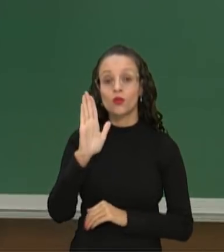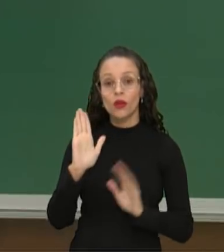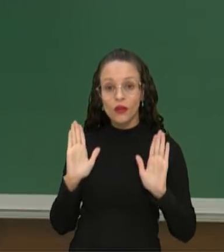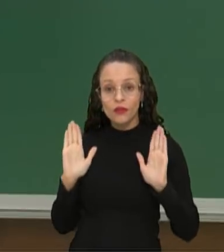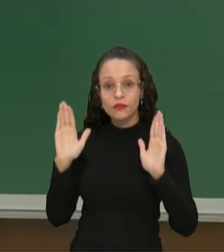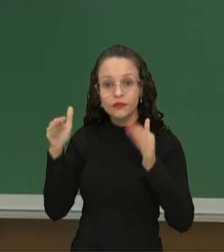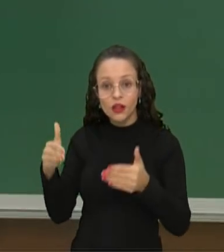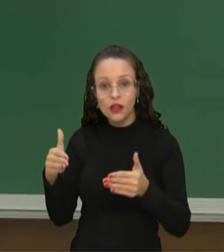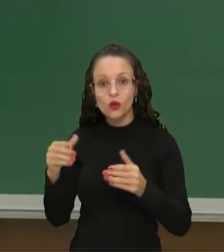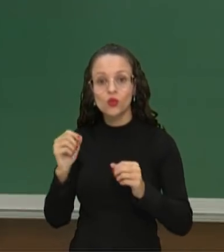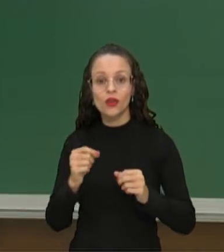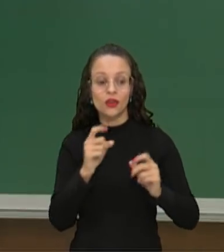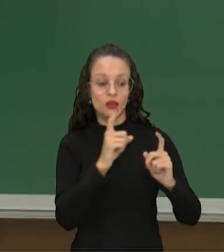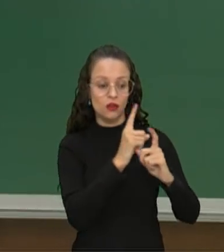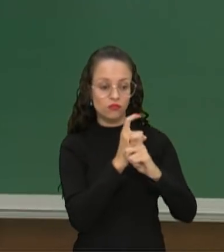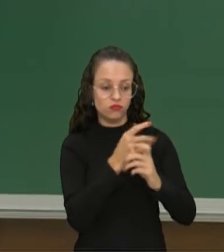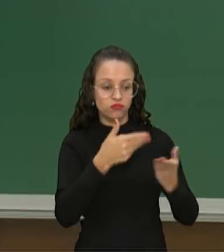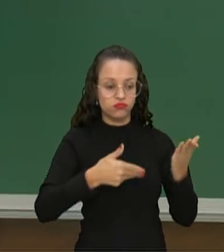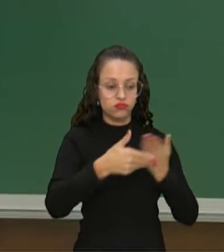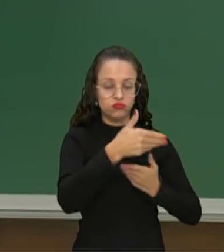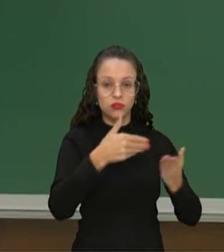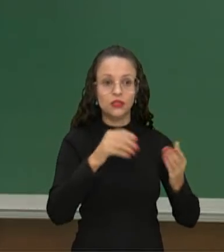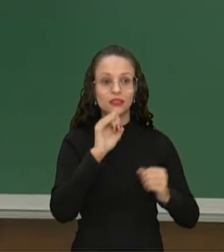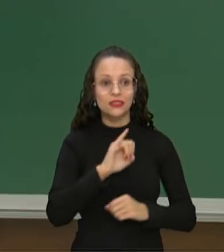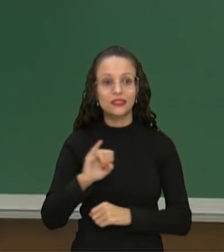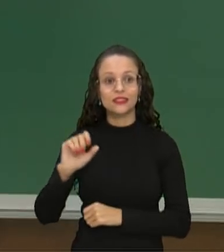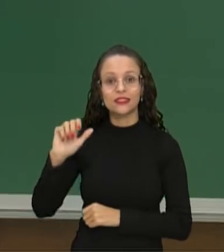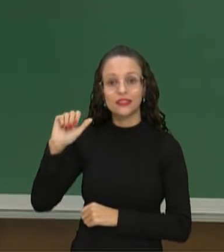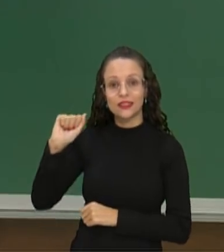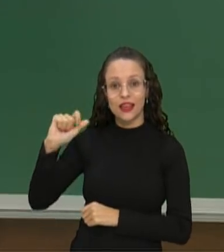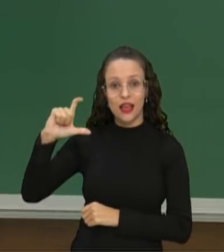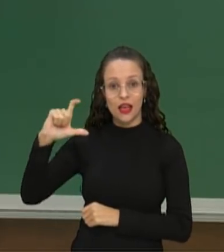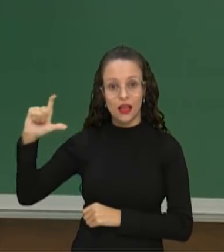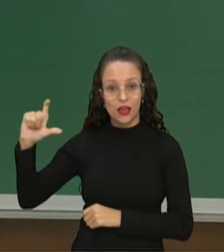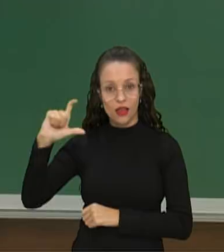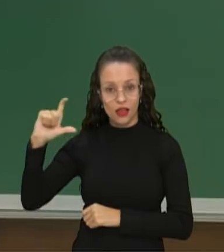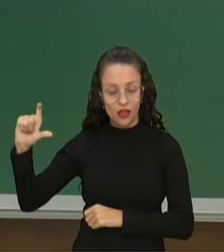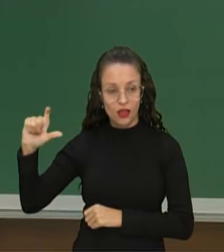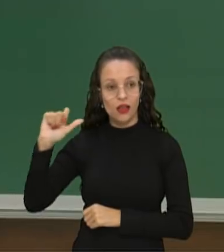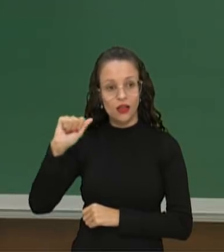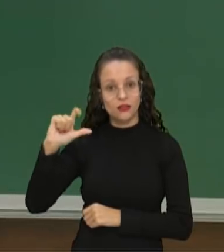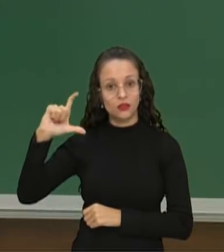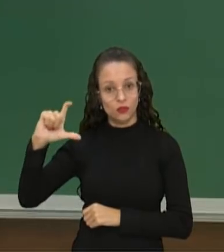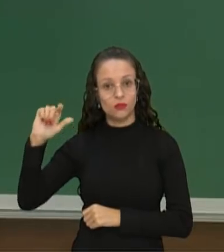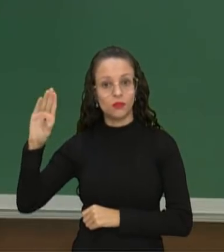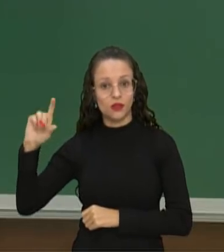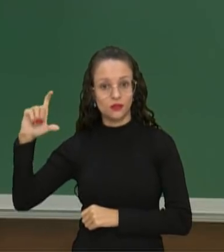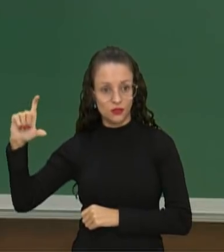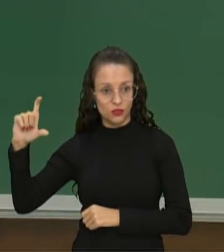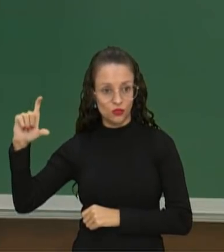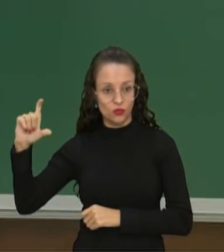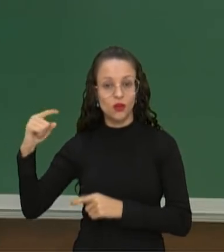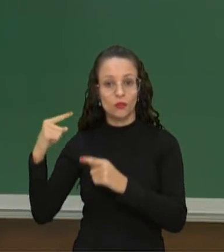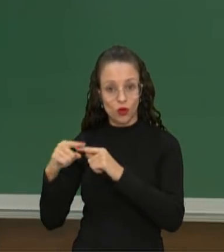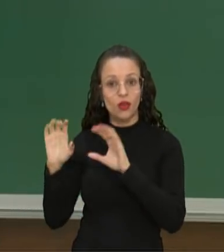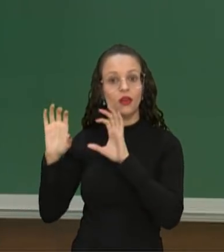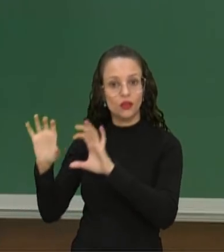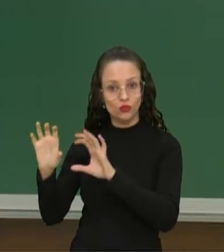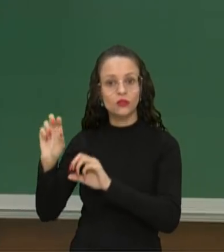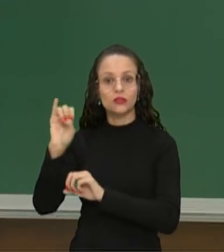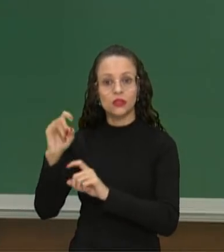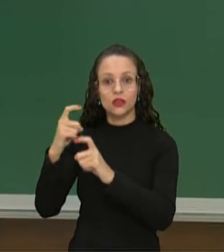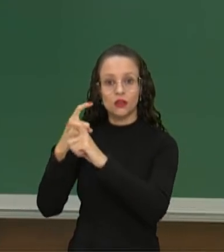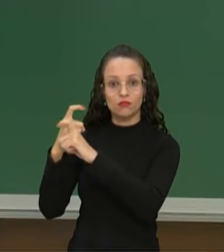vai falar de crossing over quando for heterozigoto, que é o caso da fêmea ali, ó. Azão, Bzão, Azinho, Bzinho. Porque essa sim, se